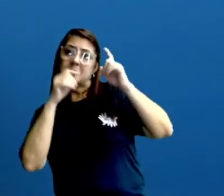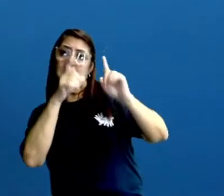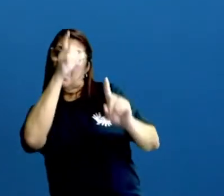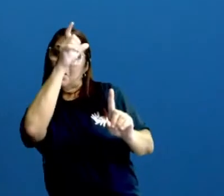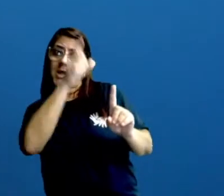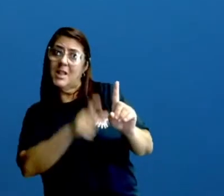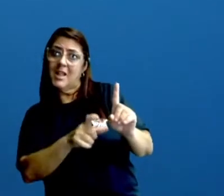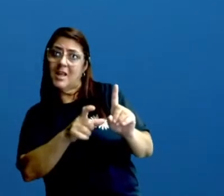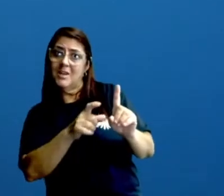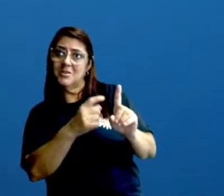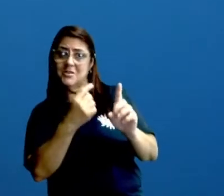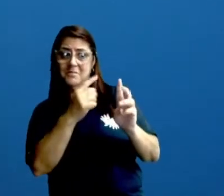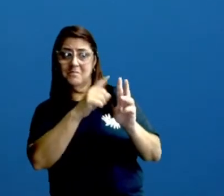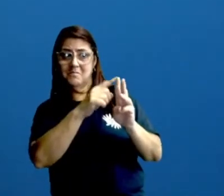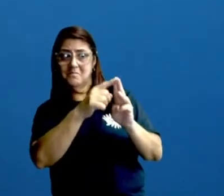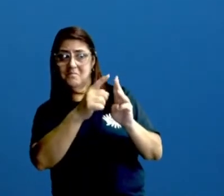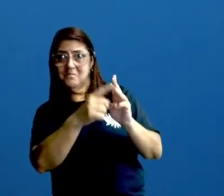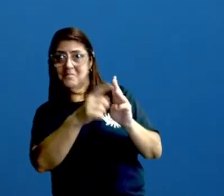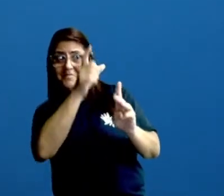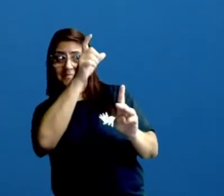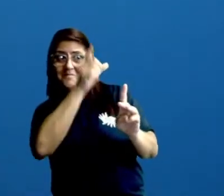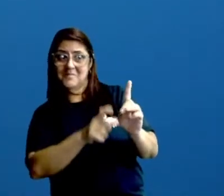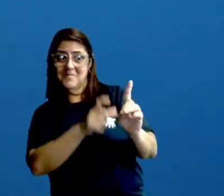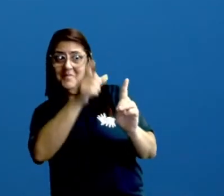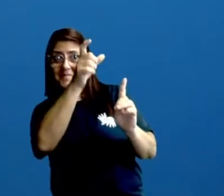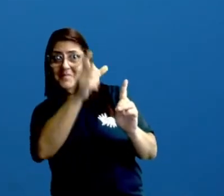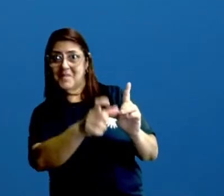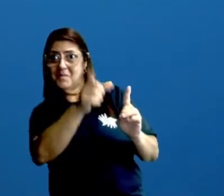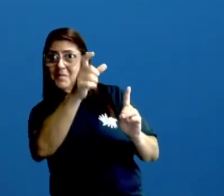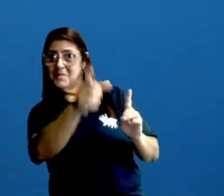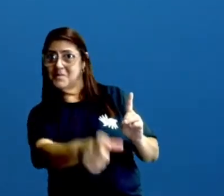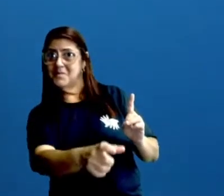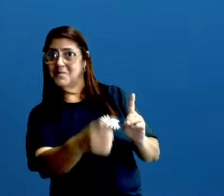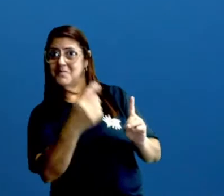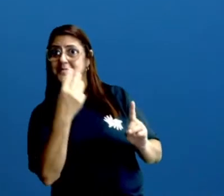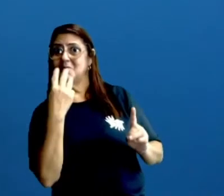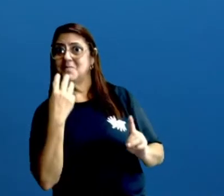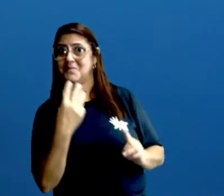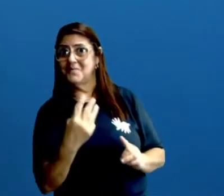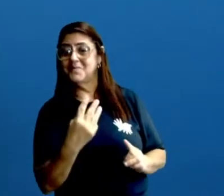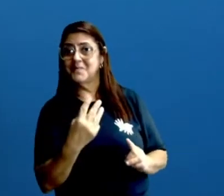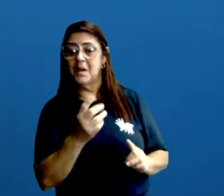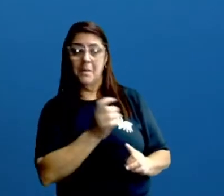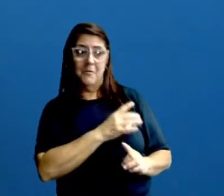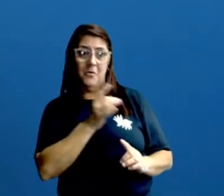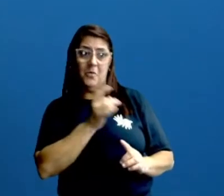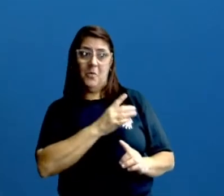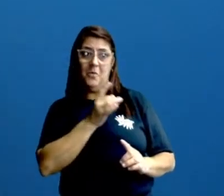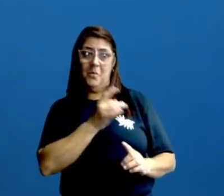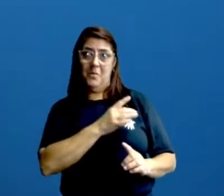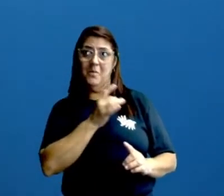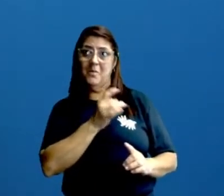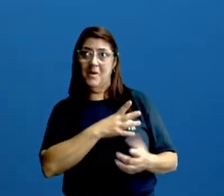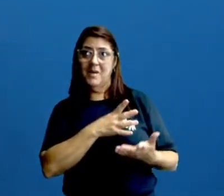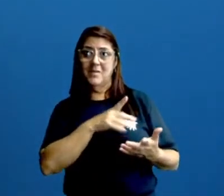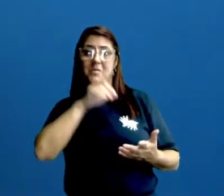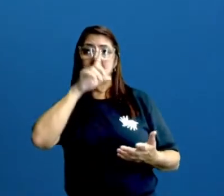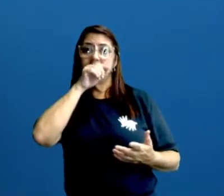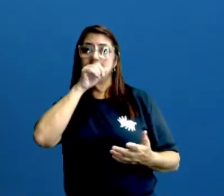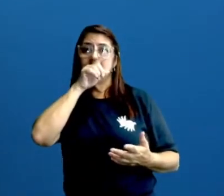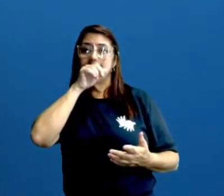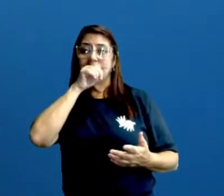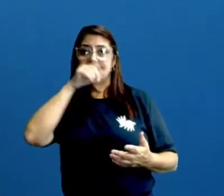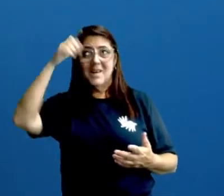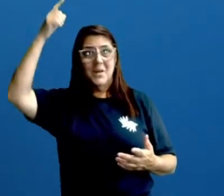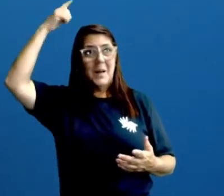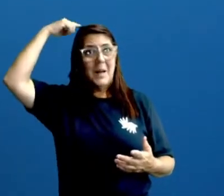personagens. Eles estão preocupados, porque ela disse, olha o passarinho, e eles ficaram com medo de que houvesse um passarinho em